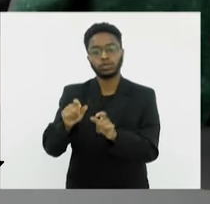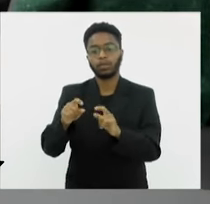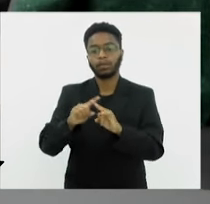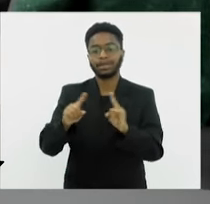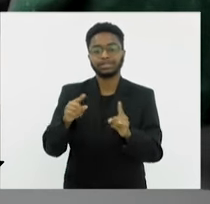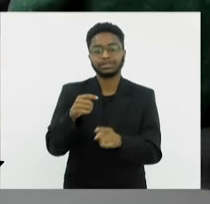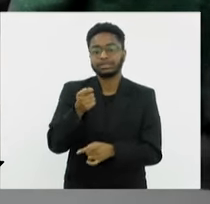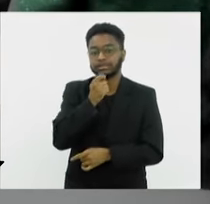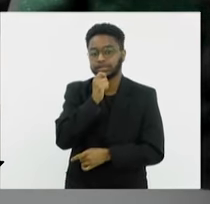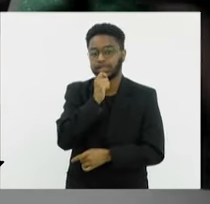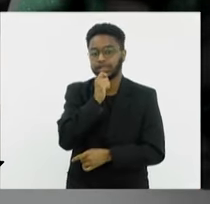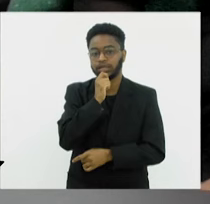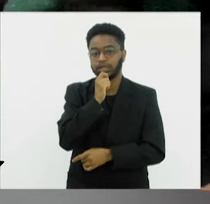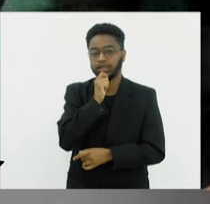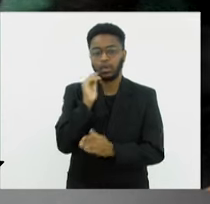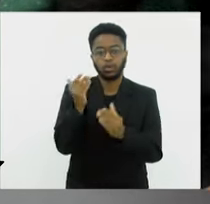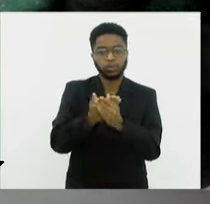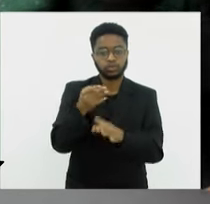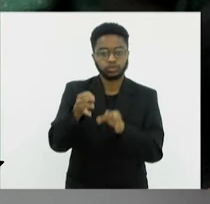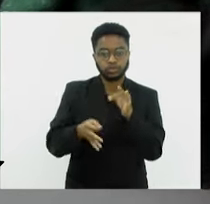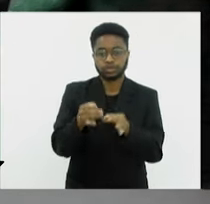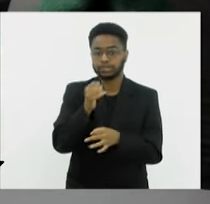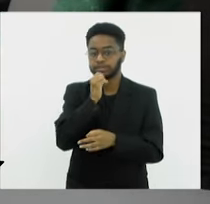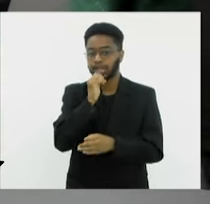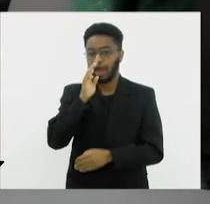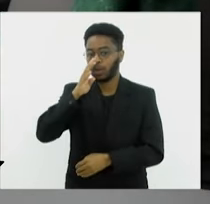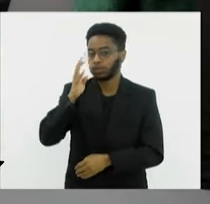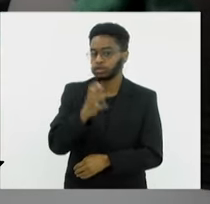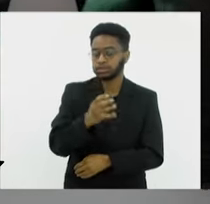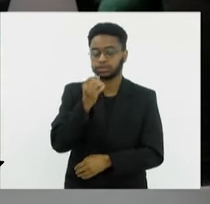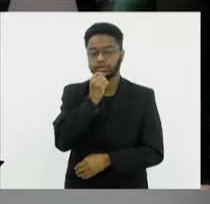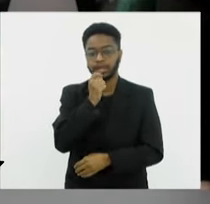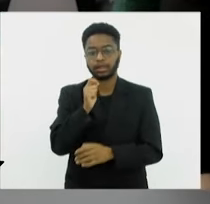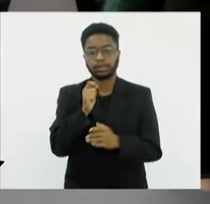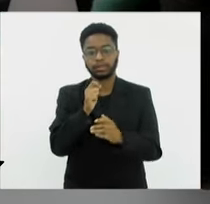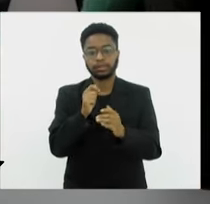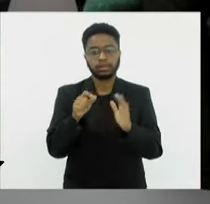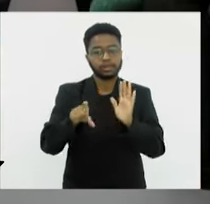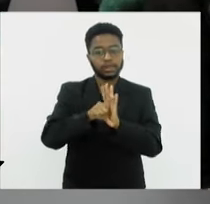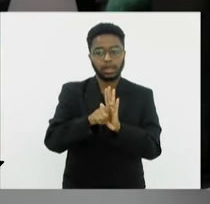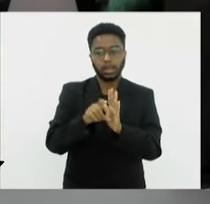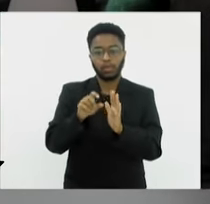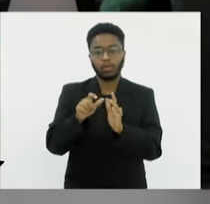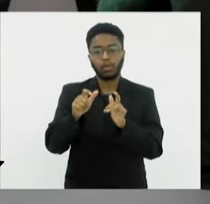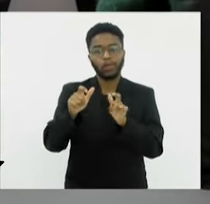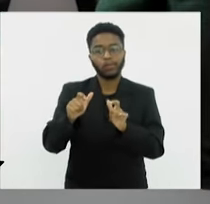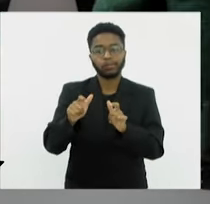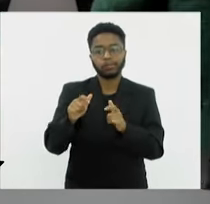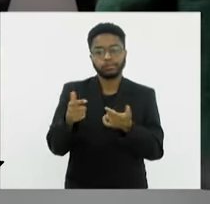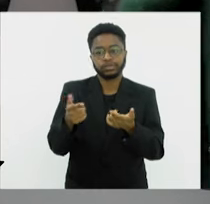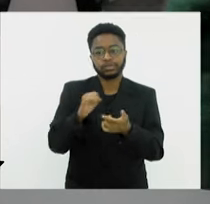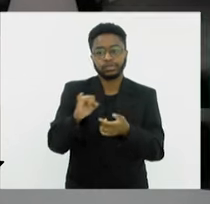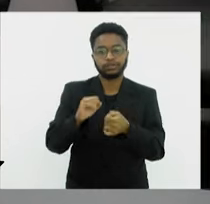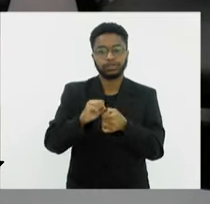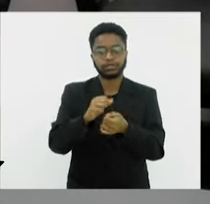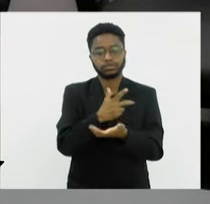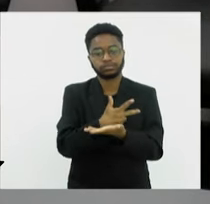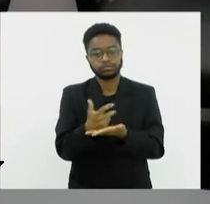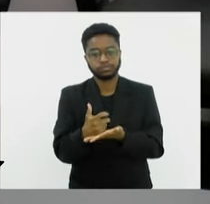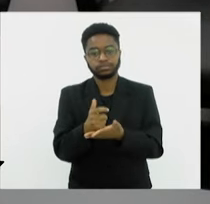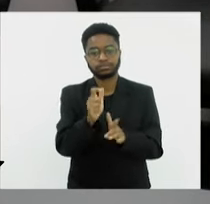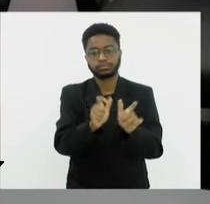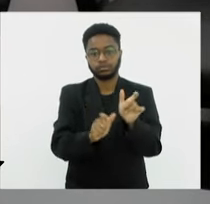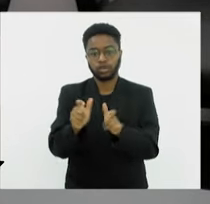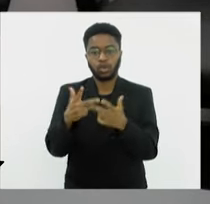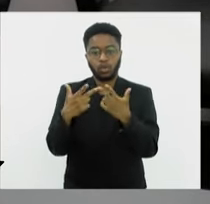sem acusação, sem base nenhuma legalidade, onde se deponham governantes, onde se cassem mandatos, como a